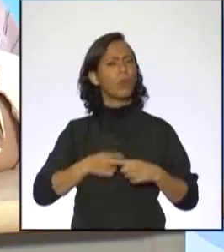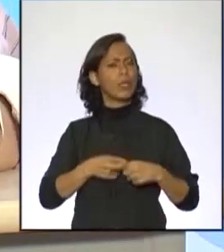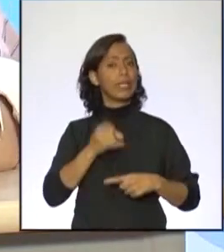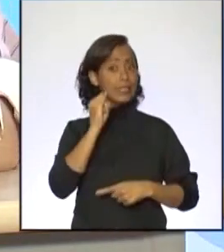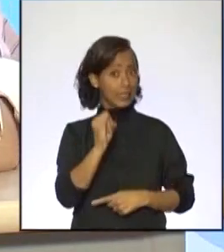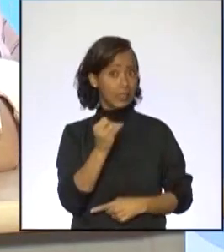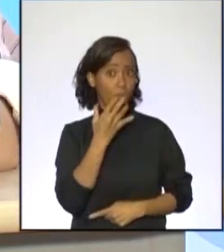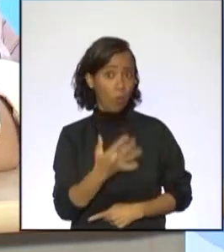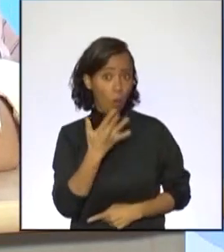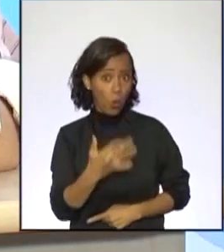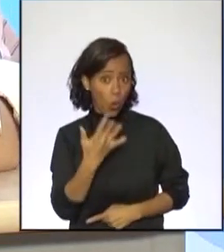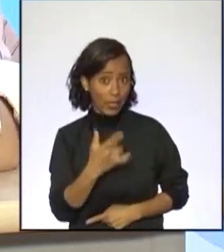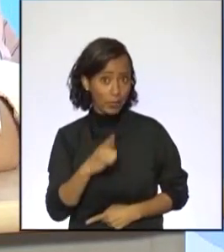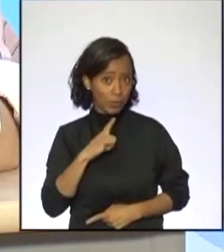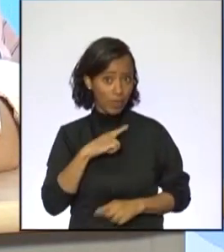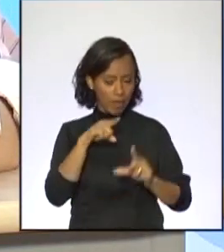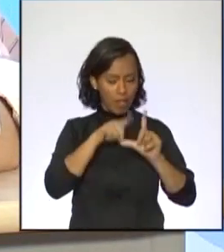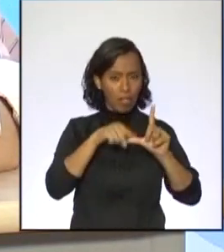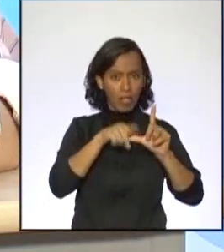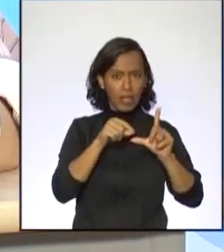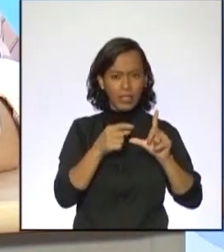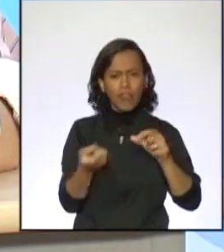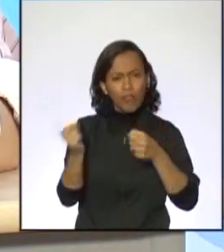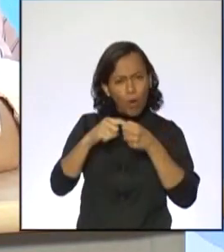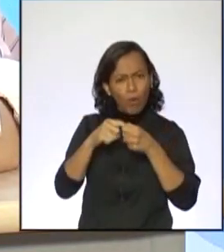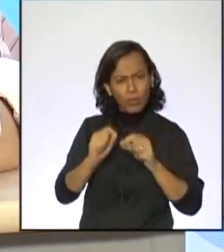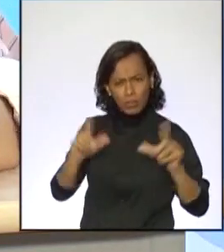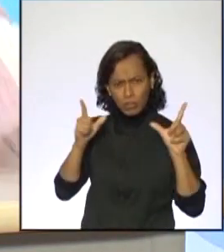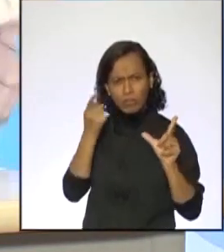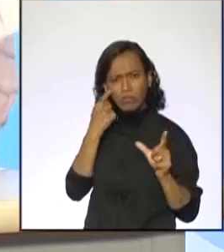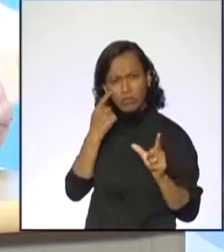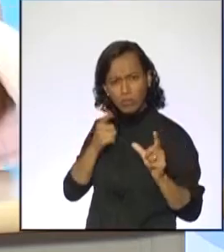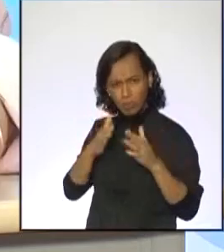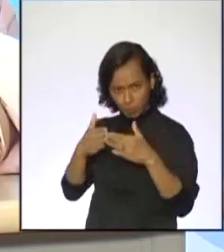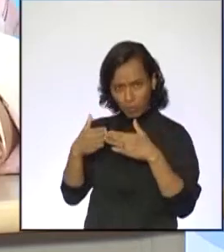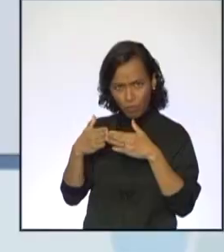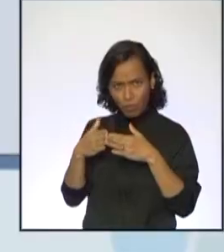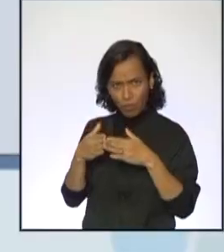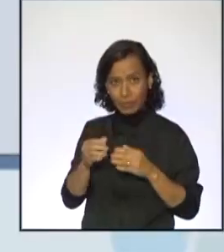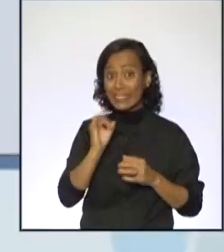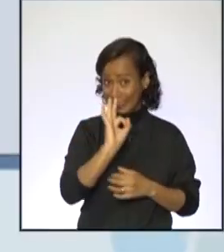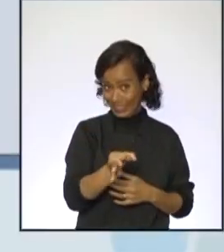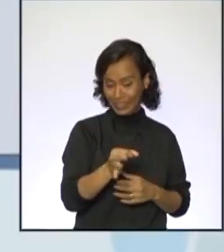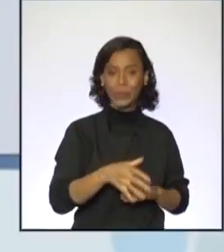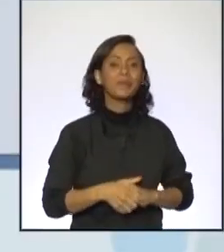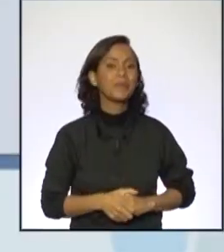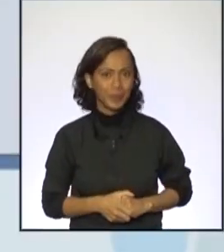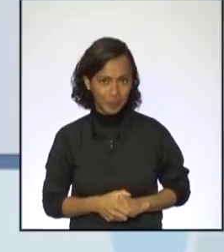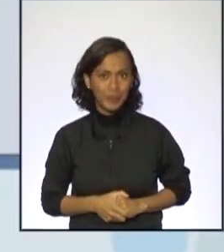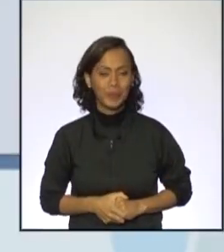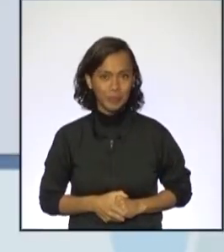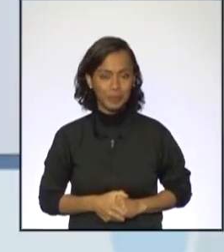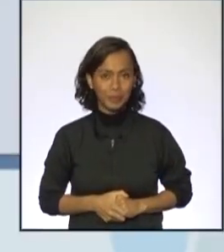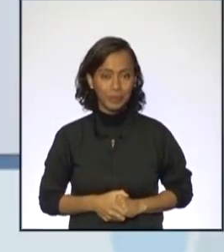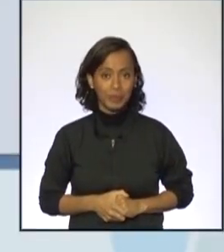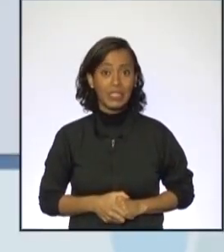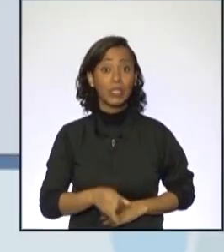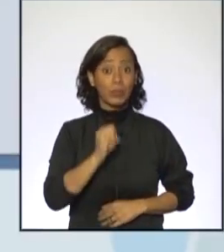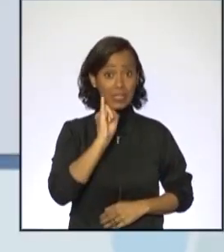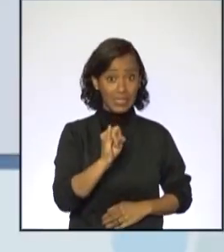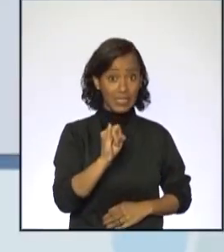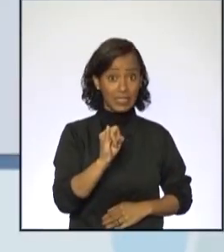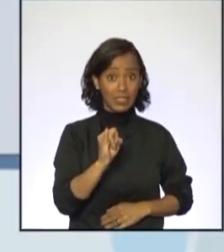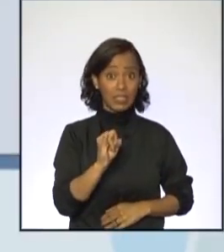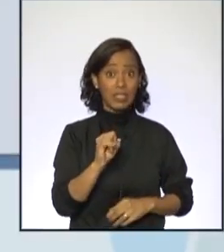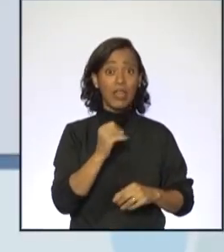as palavras, se der para voltar um minutinho só na tela, tela anterior, aí, isso. As palavras, se eu